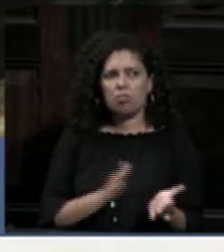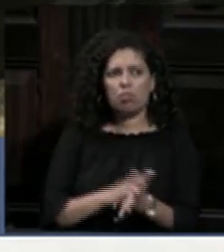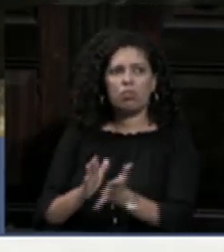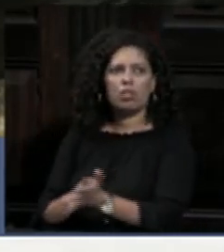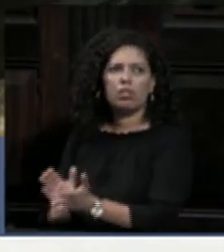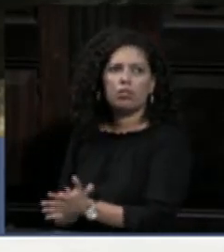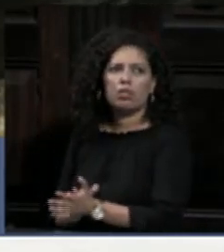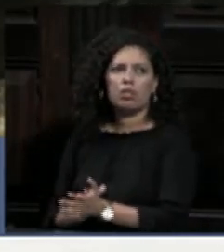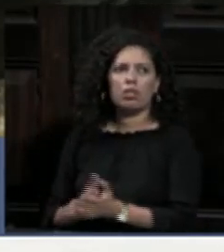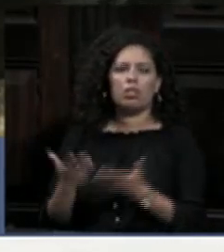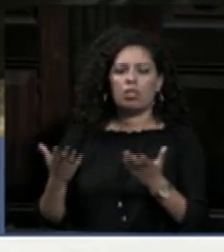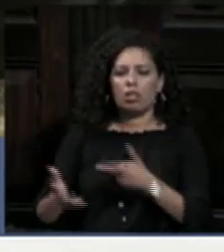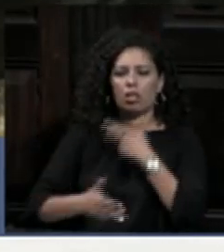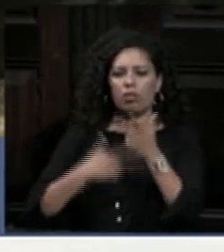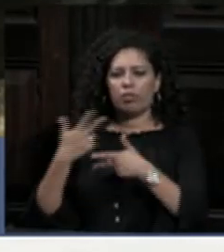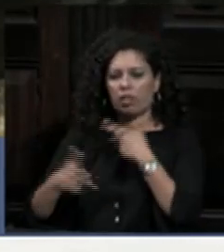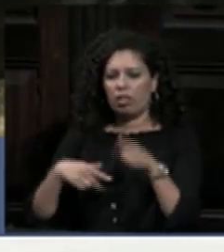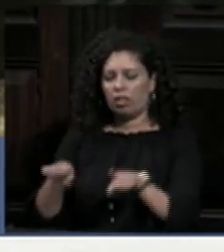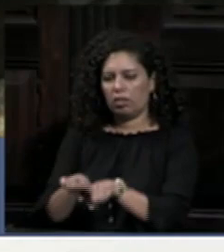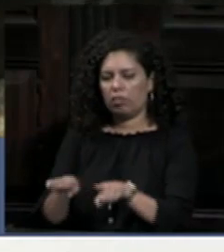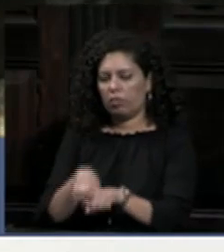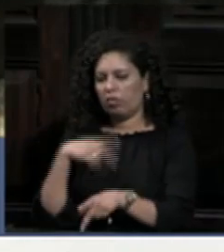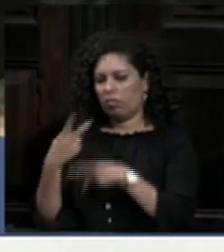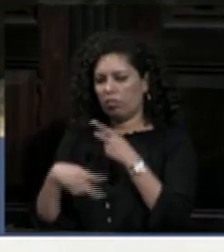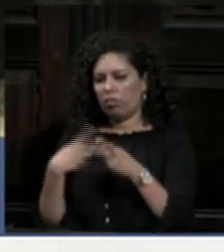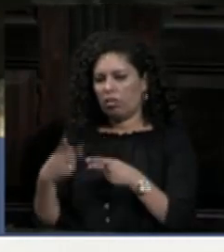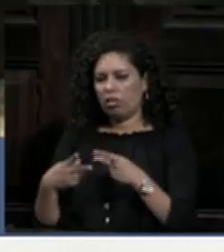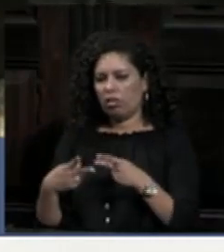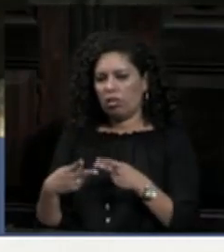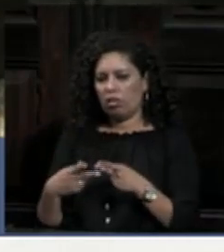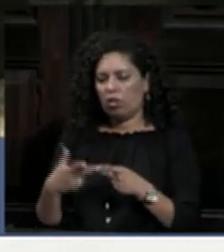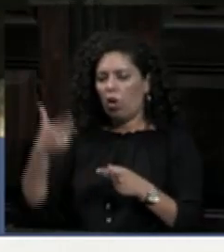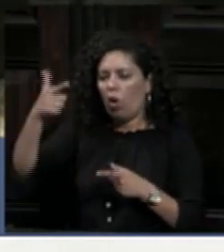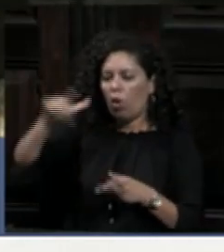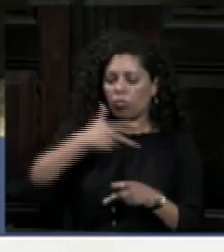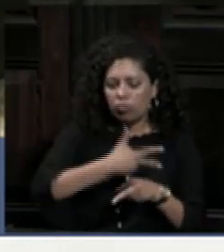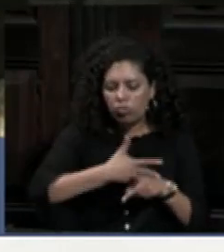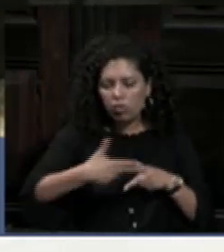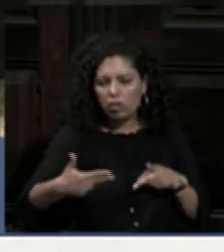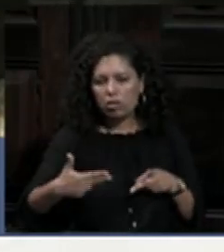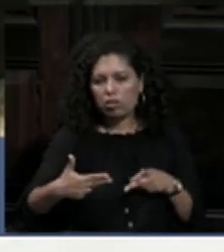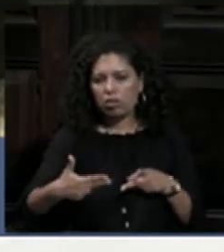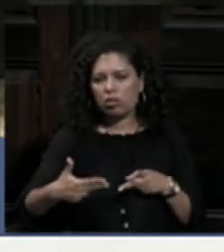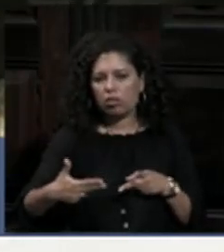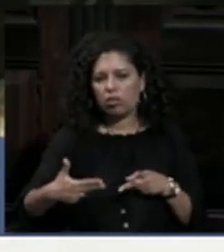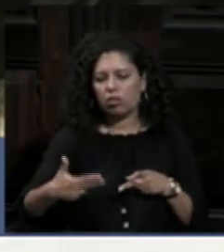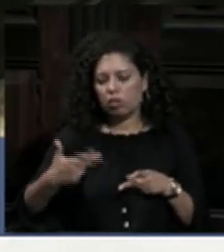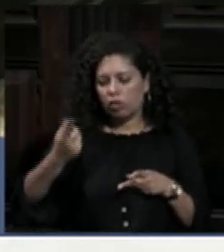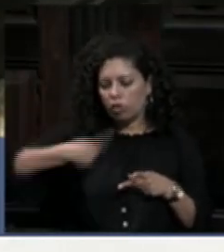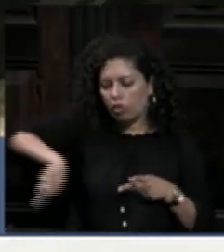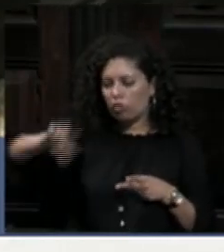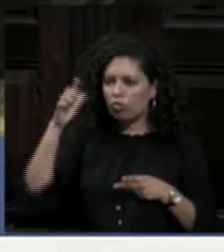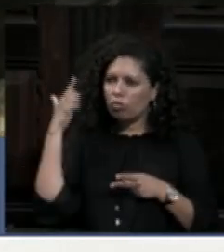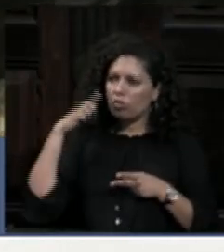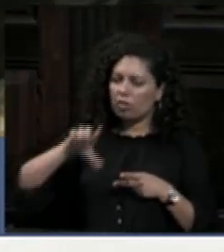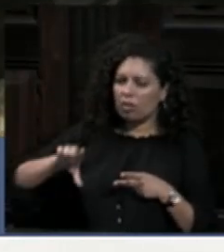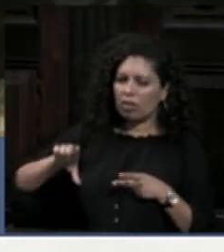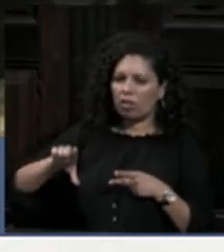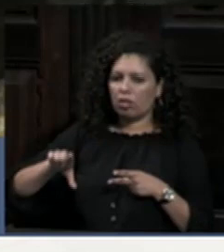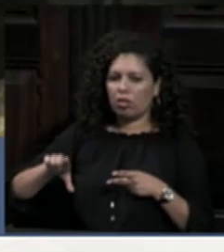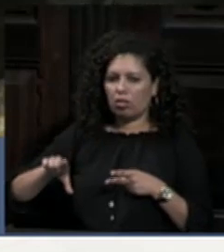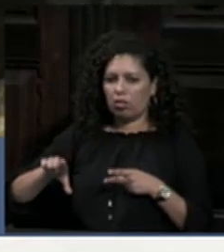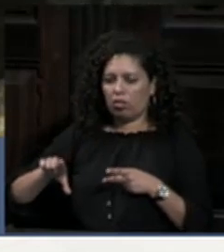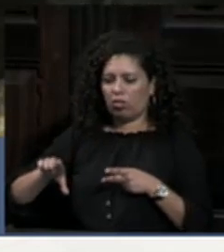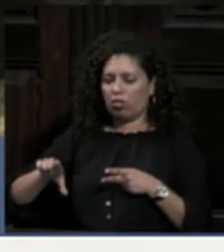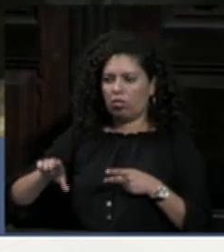quero simplesmente também dizer de outras vitórias quando conseguimos a partir de